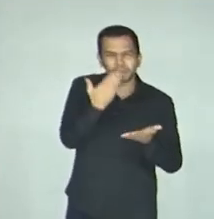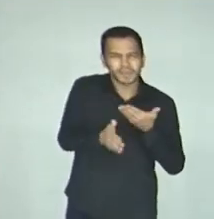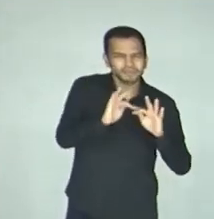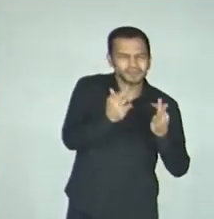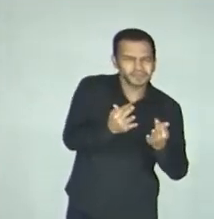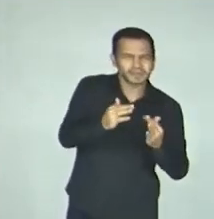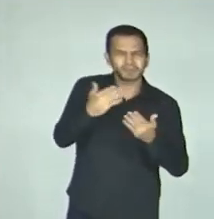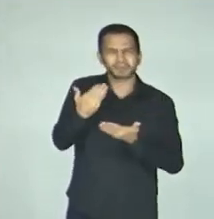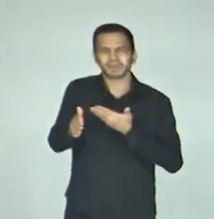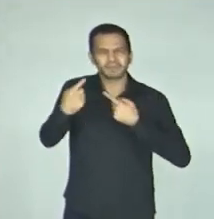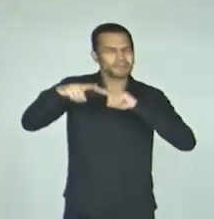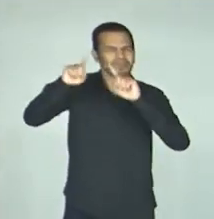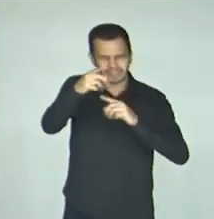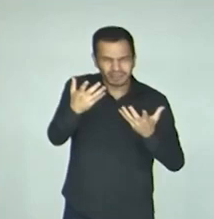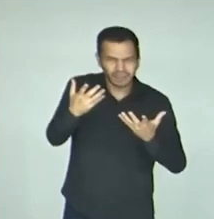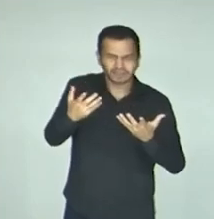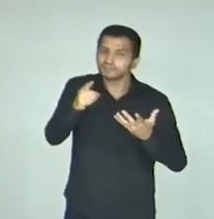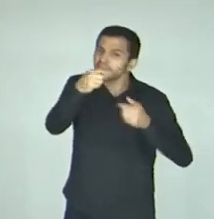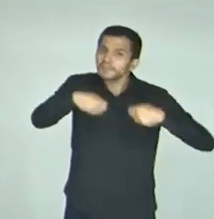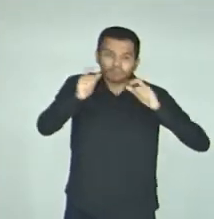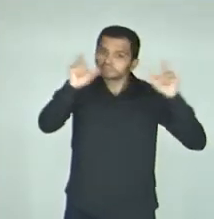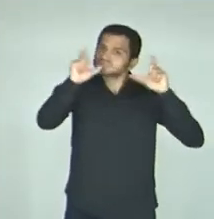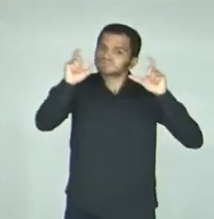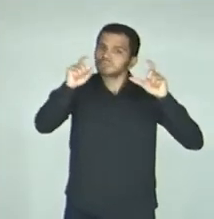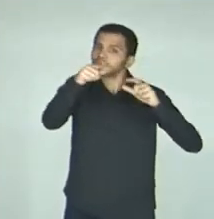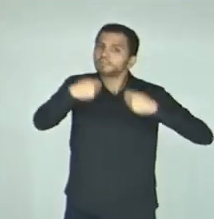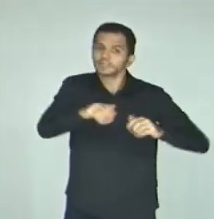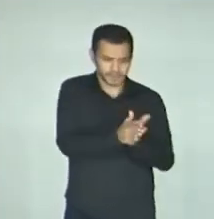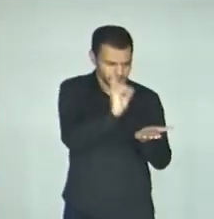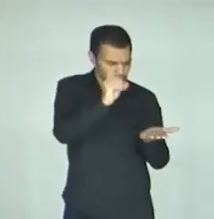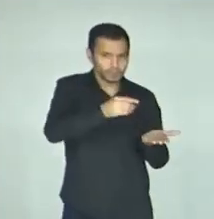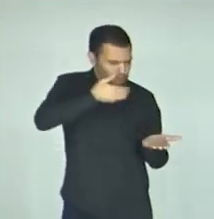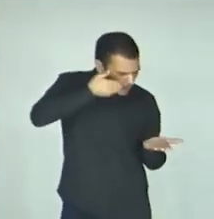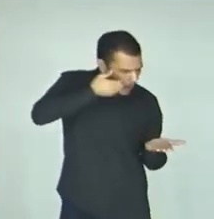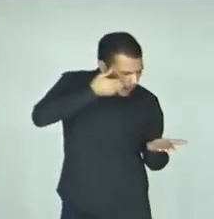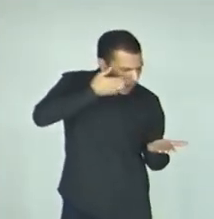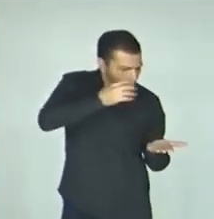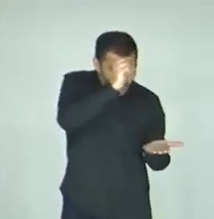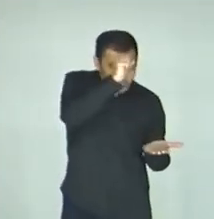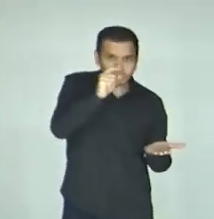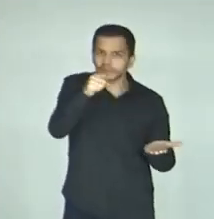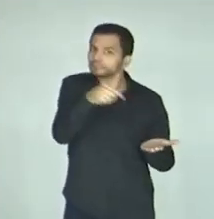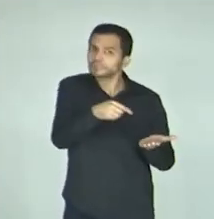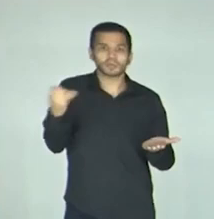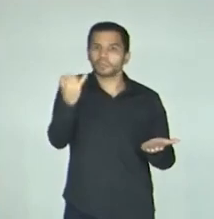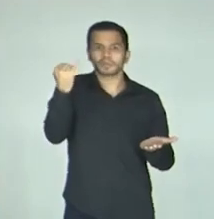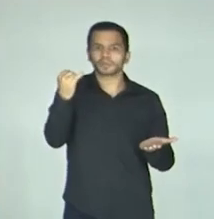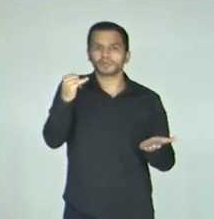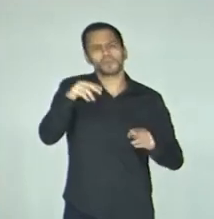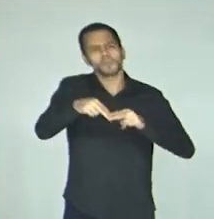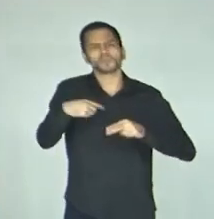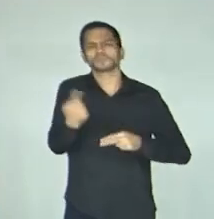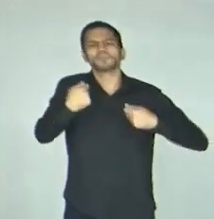a vida de bobeira não fica ligado Aprenda com a palavra de Deus por isso que decisões temos